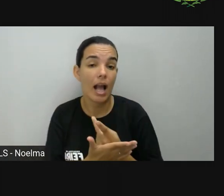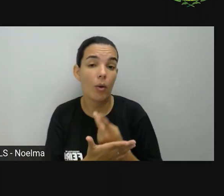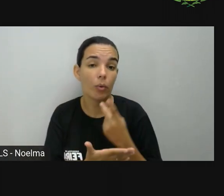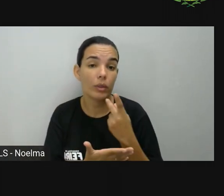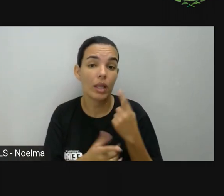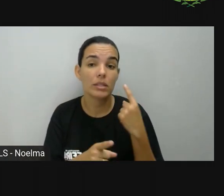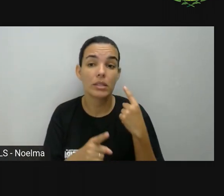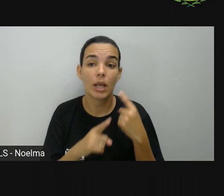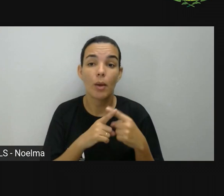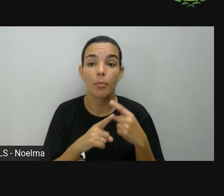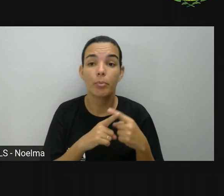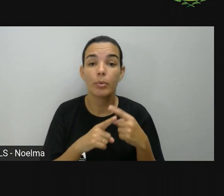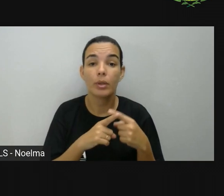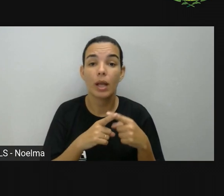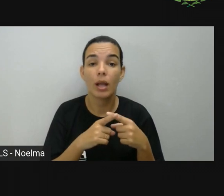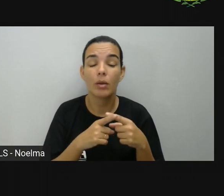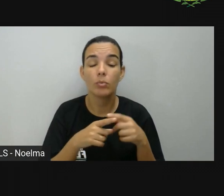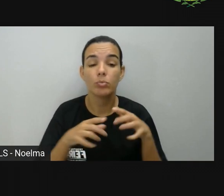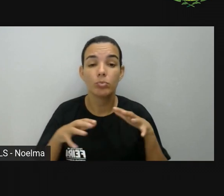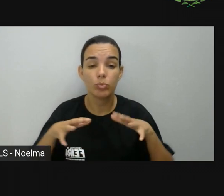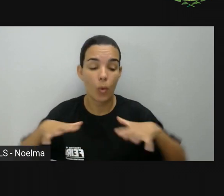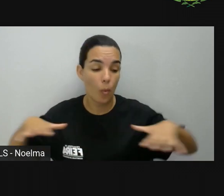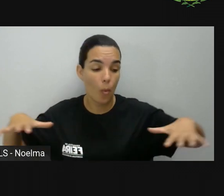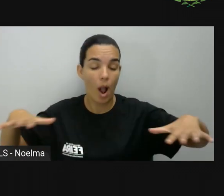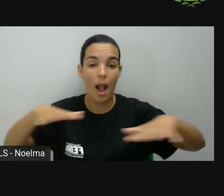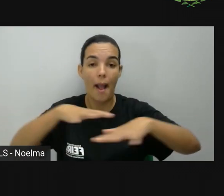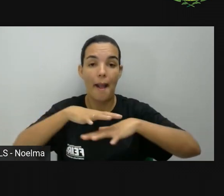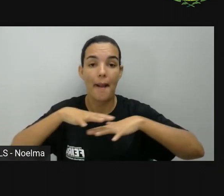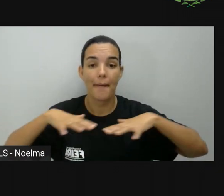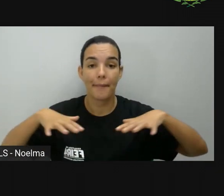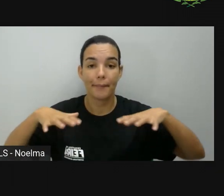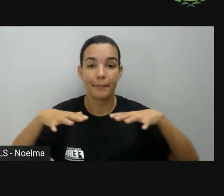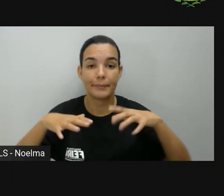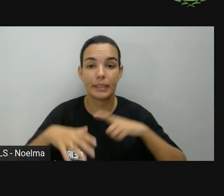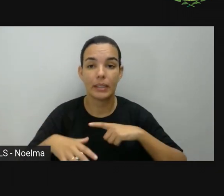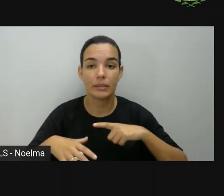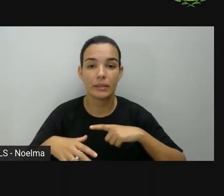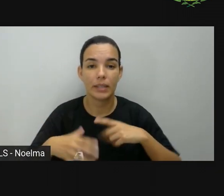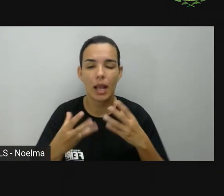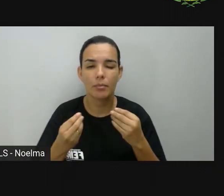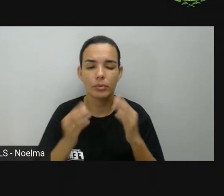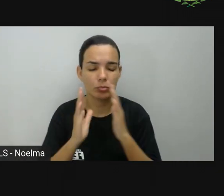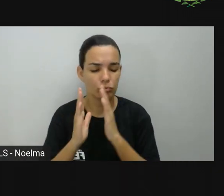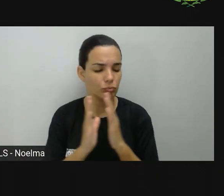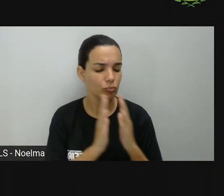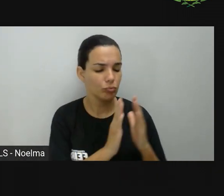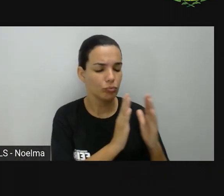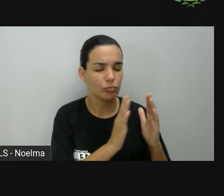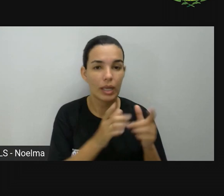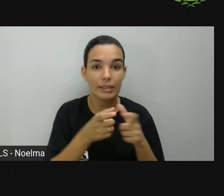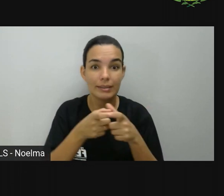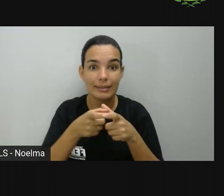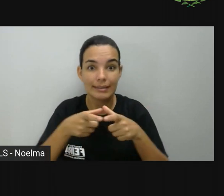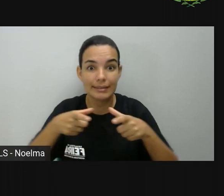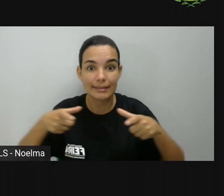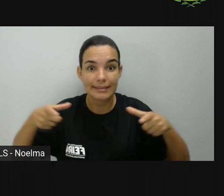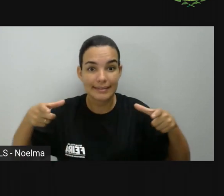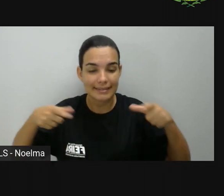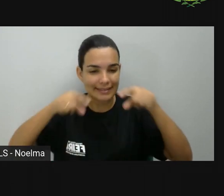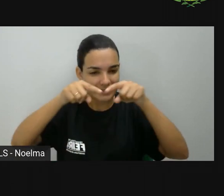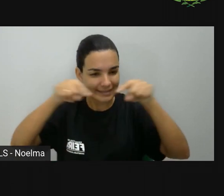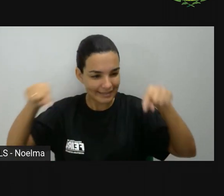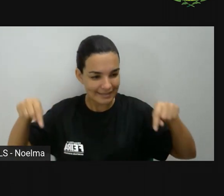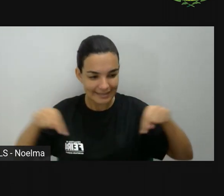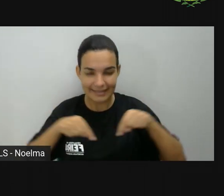né? Resultado do ambiente que a gente está. Quando a gente está gravando aqui, tem vários estúdios, tem salas que elas são bem mais amplas, são vazias, só